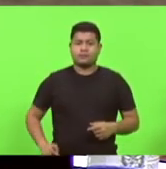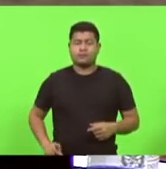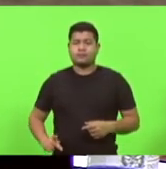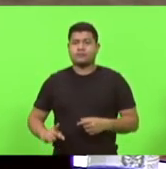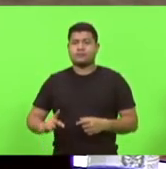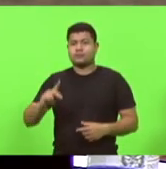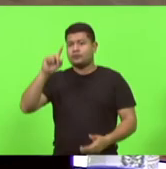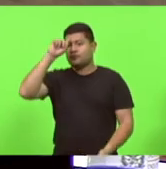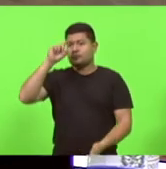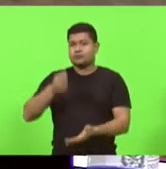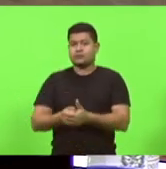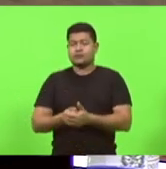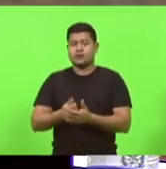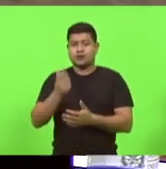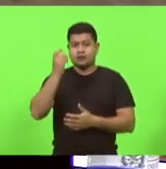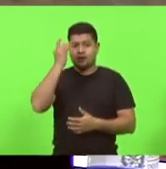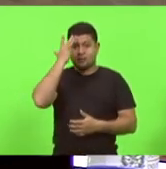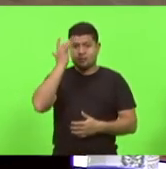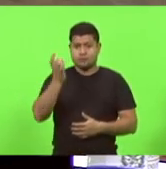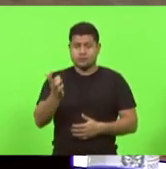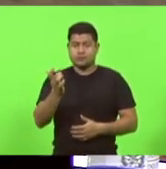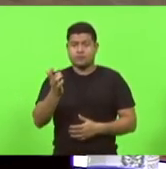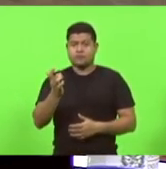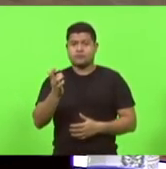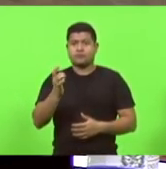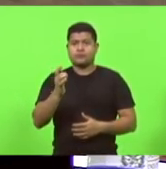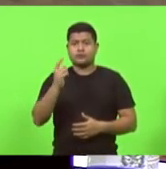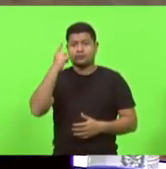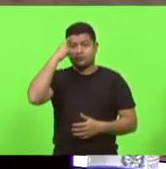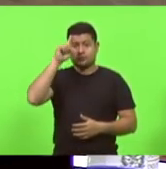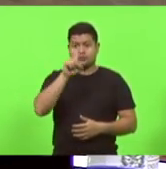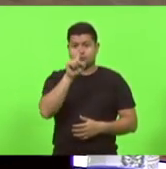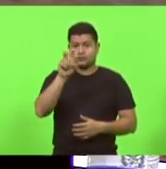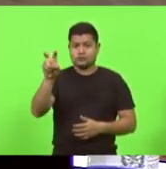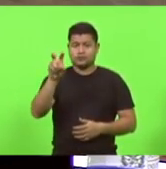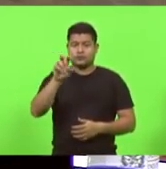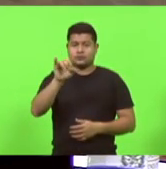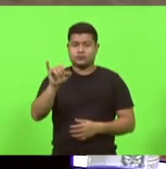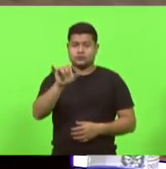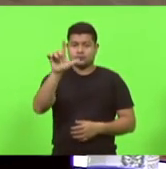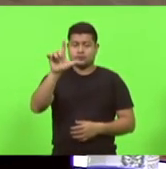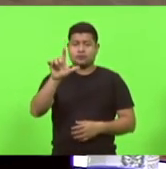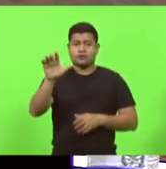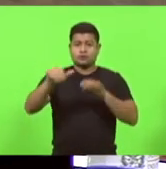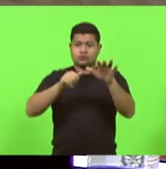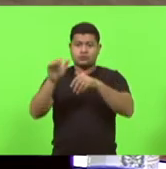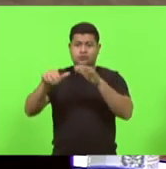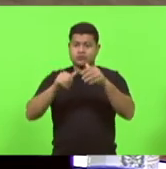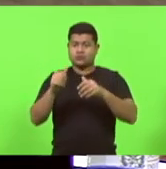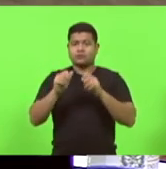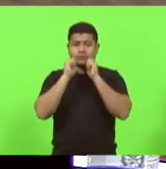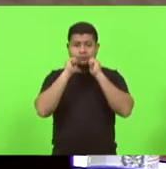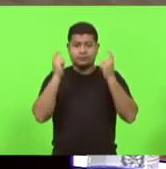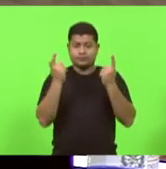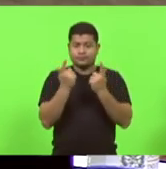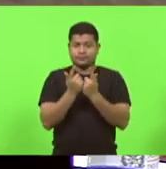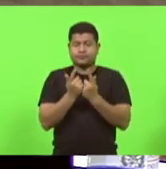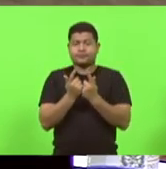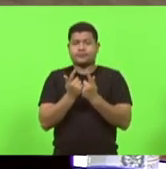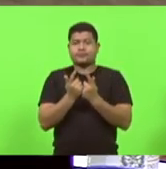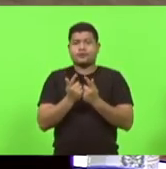o ato amanhã, dia 15, convocando extraordinariamente a Assembleia Legislativa no período